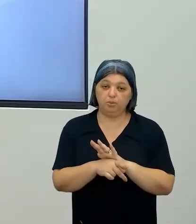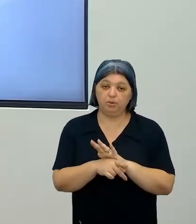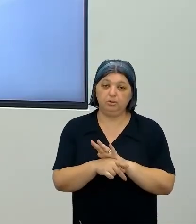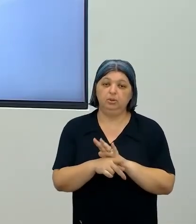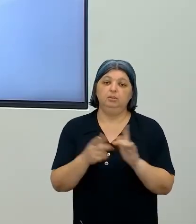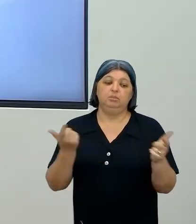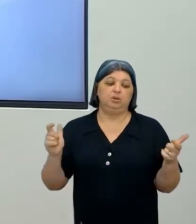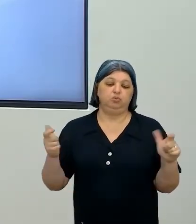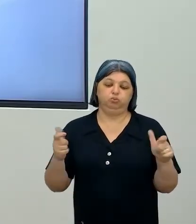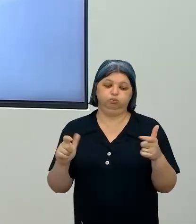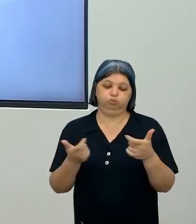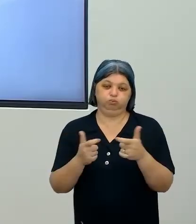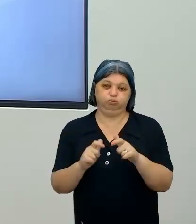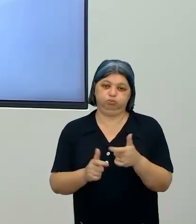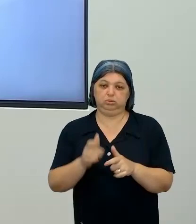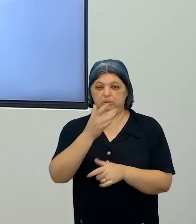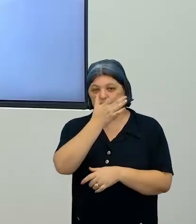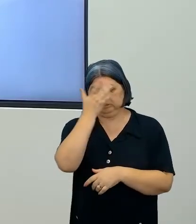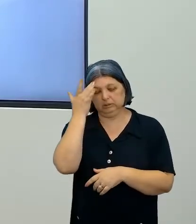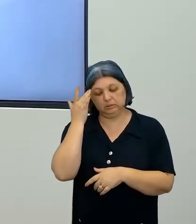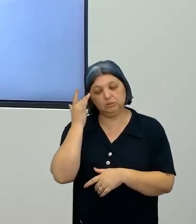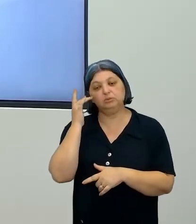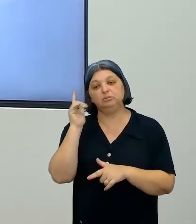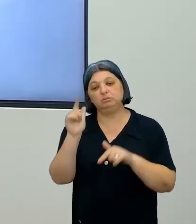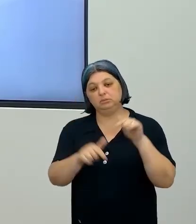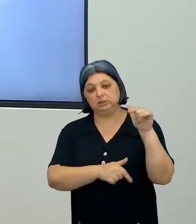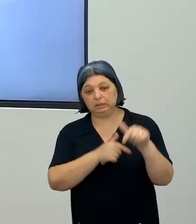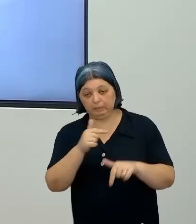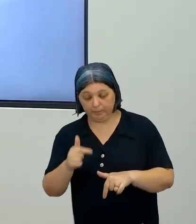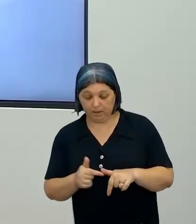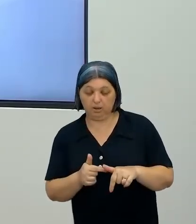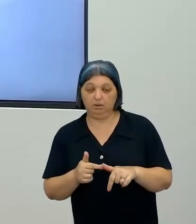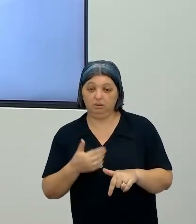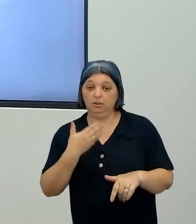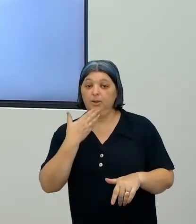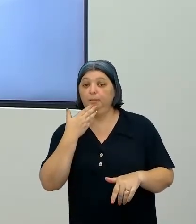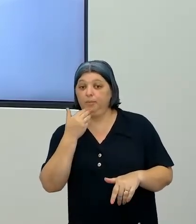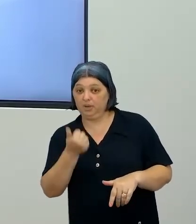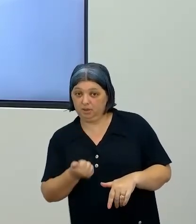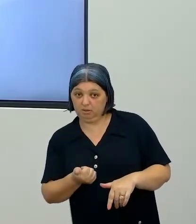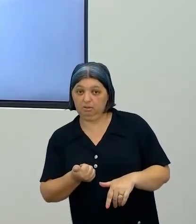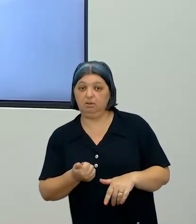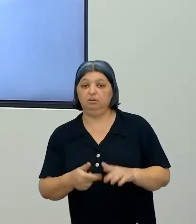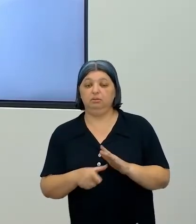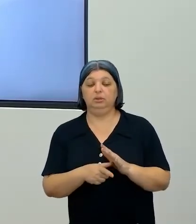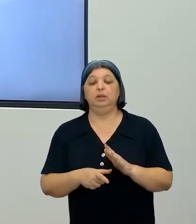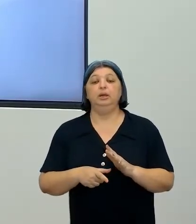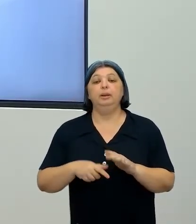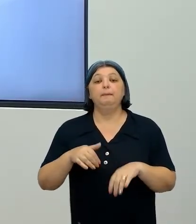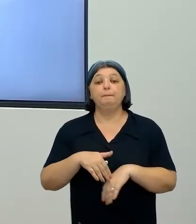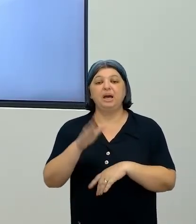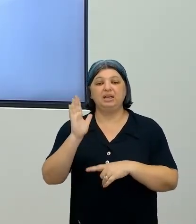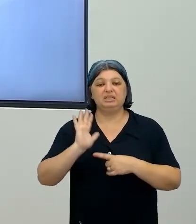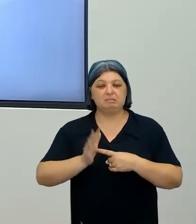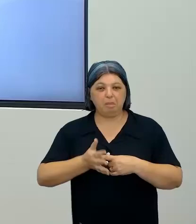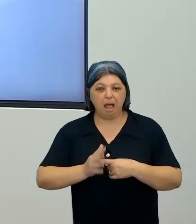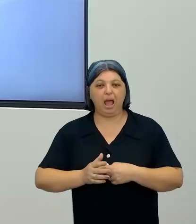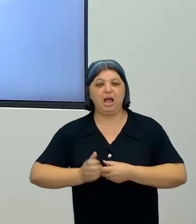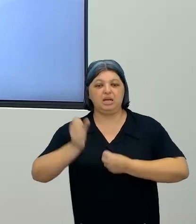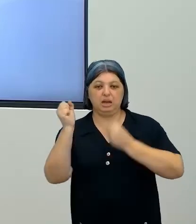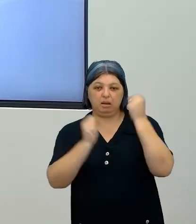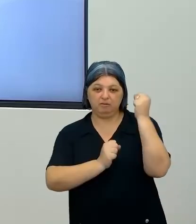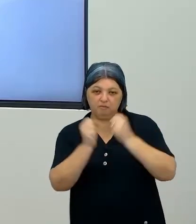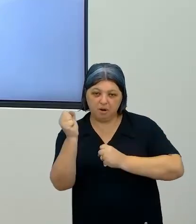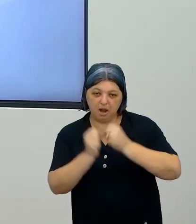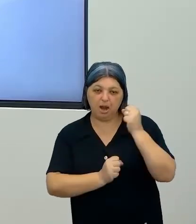trabalhadores possíveis para poder lucrar mais, né? Então, quanto menos trabalhadores tiver, mais máquinas tiver, menos investimento a empresa